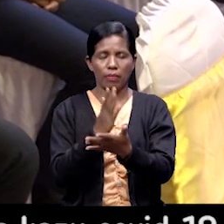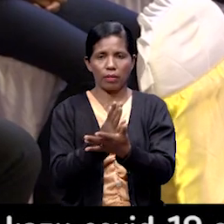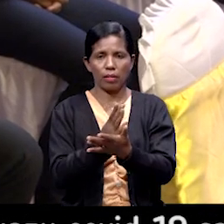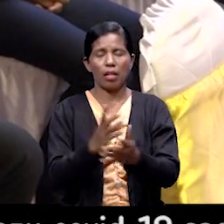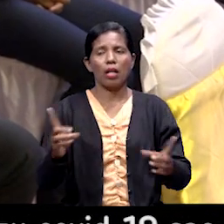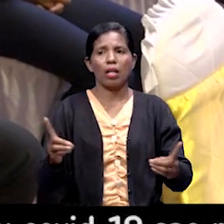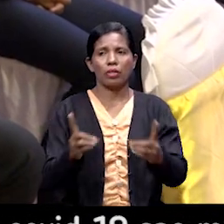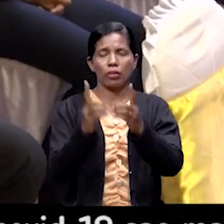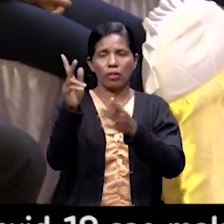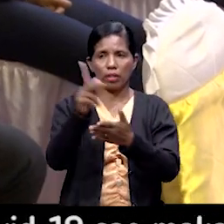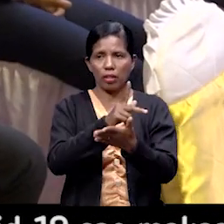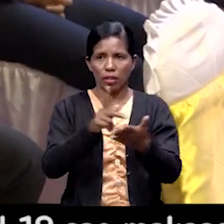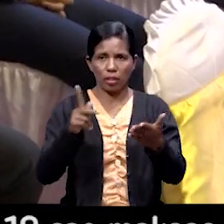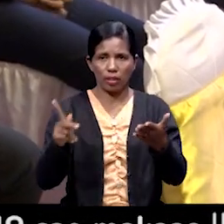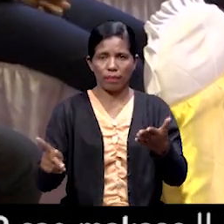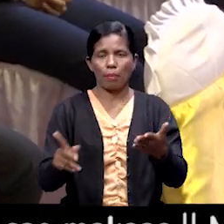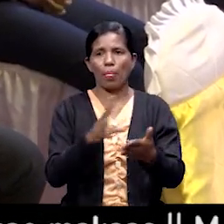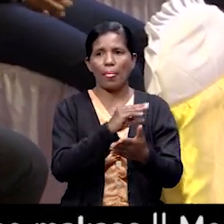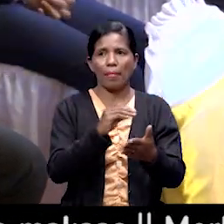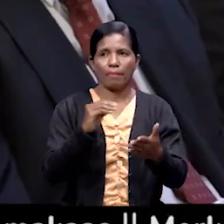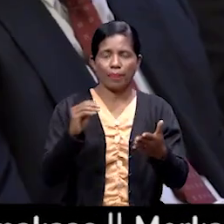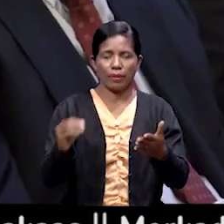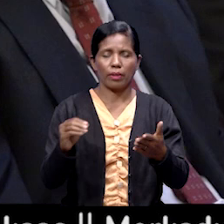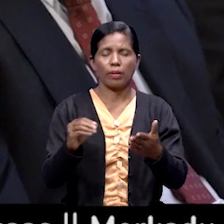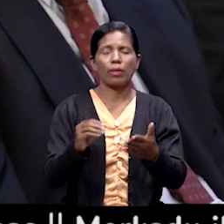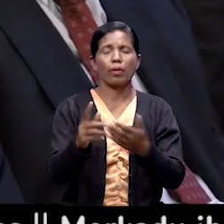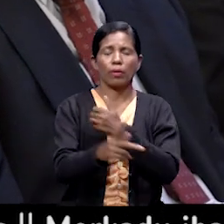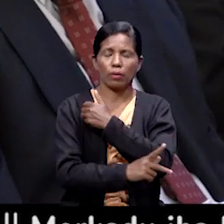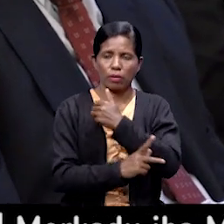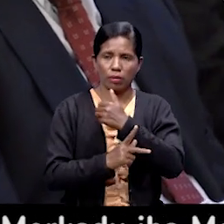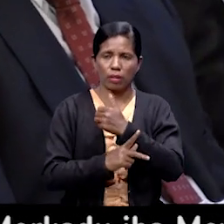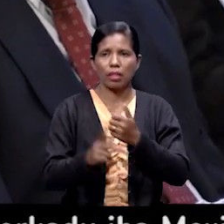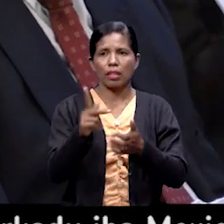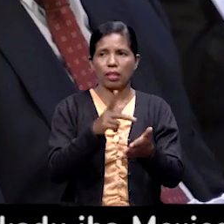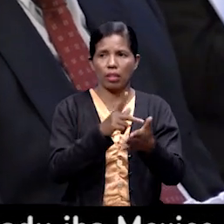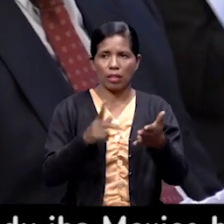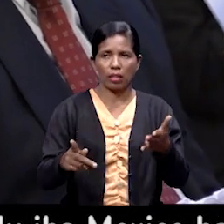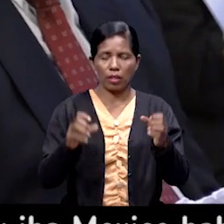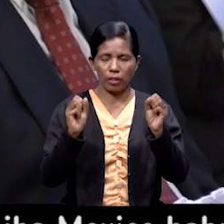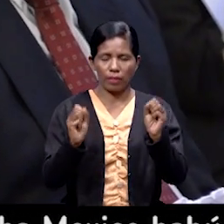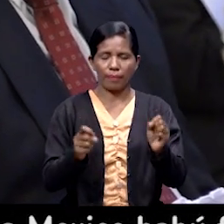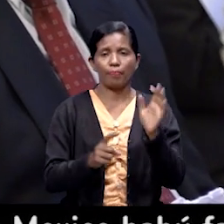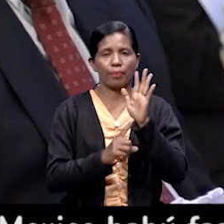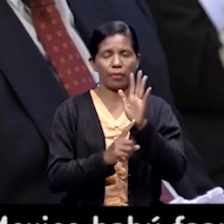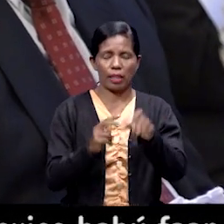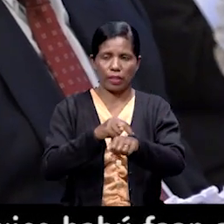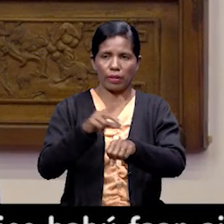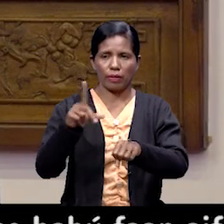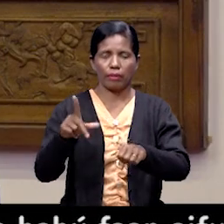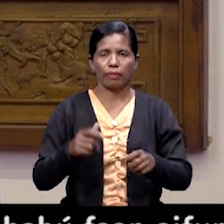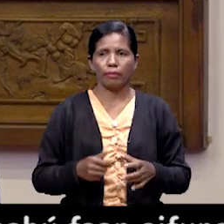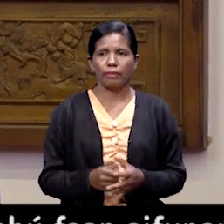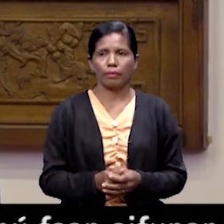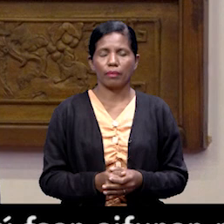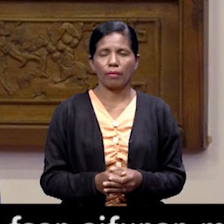à Soro Criminalidade em Geral, Corrupção, Crime Organizada no Transnacional. A prevenção e